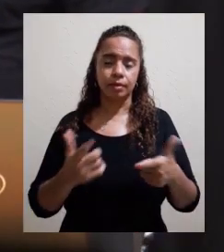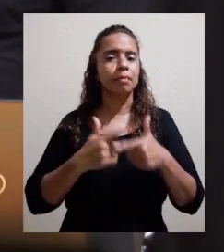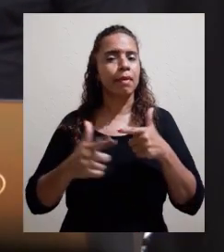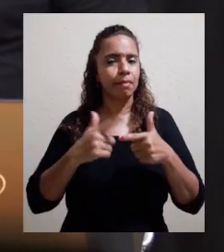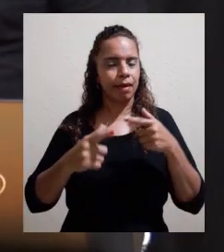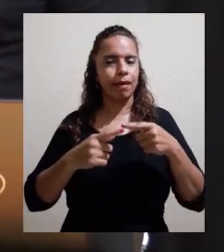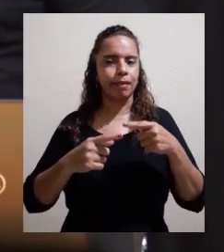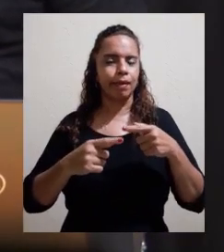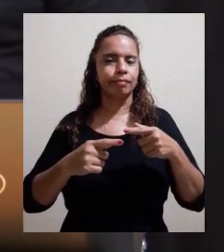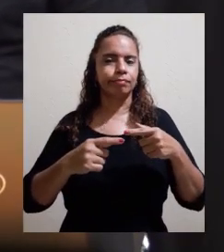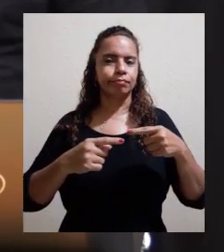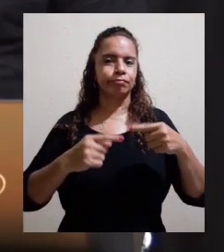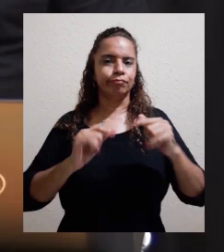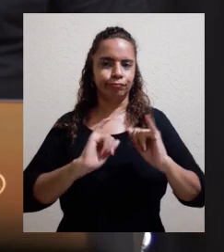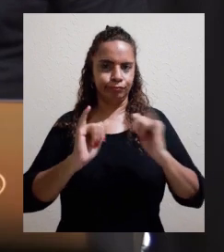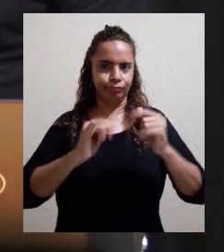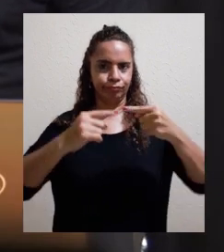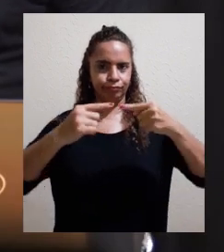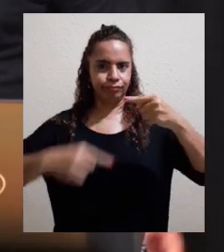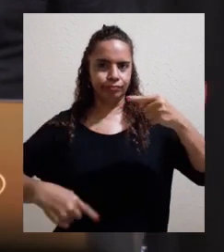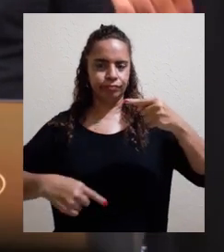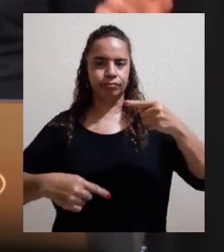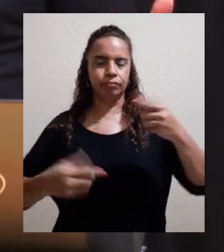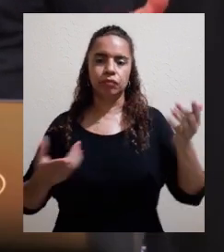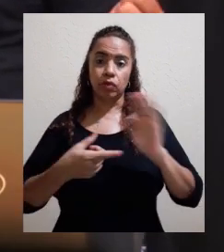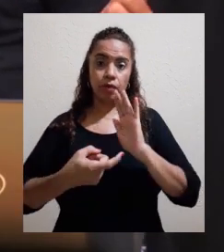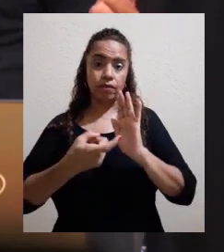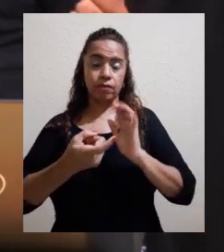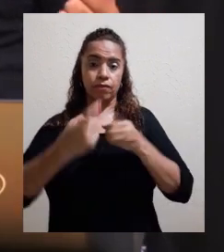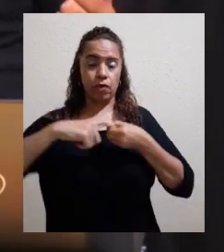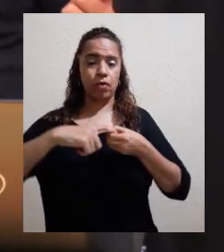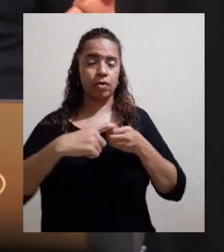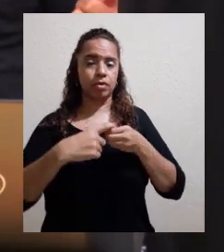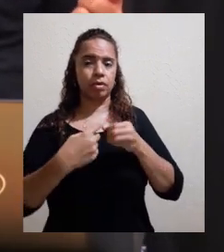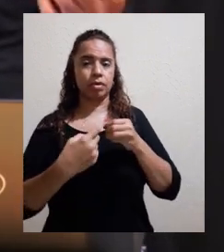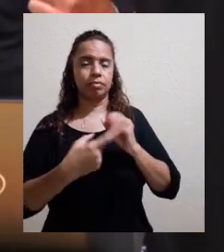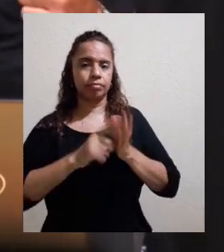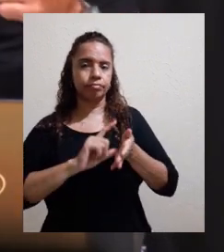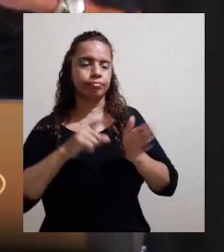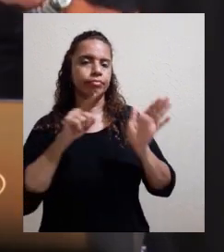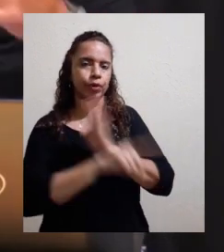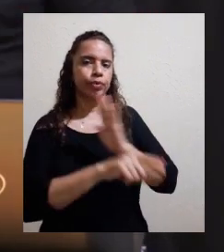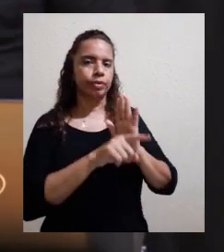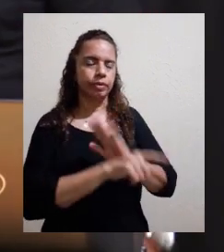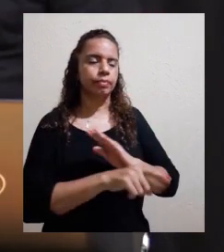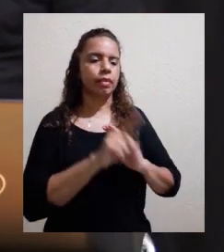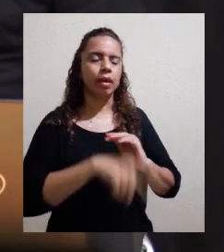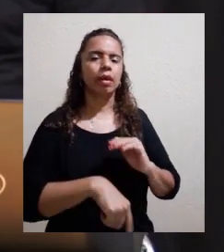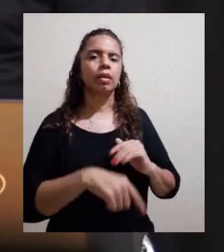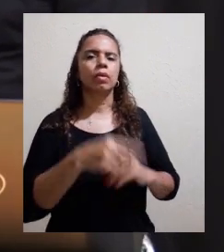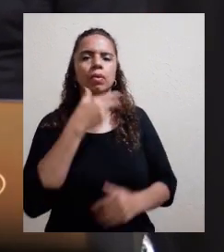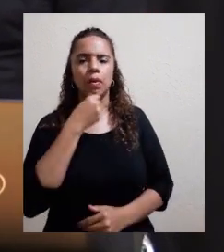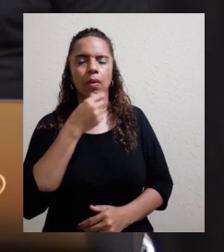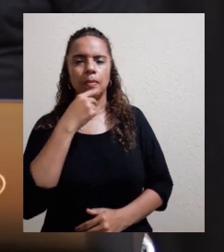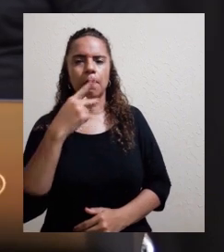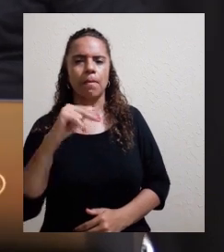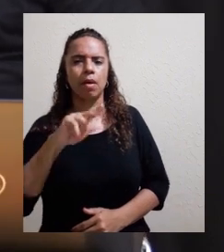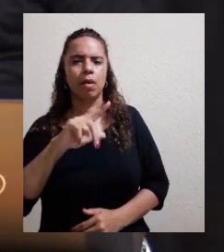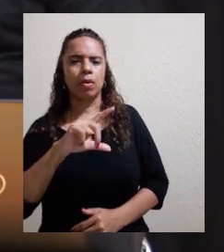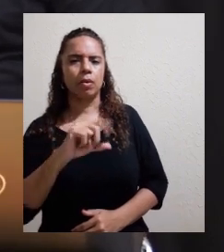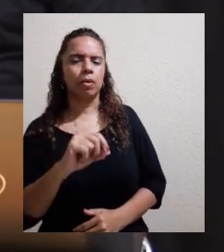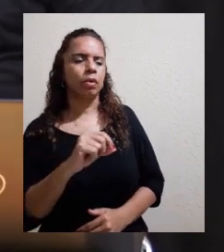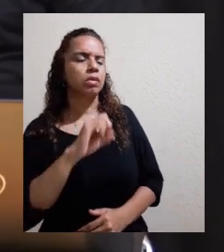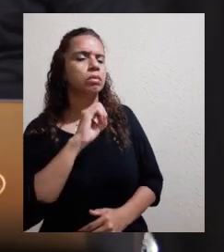tivemos um problema, caiu aqui a conexão, mas estamos voltando. Vamos voltar a partir da última pergunta que eu tinha feito, que é a pergunta do Paulo Sérgio Arraes, se a